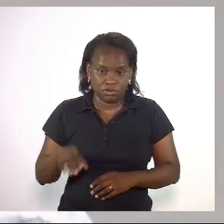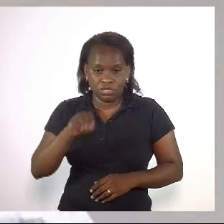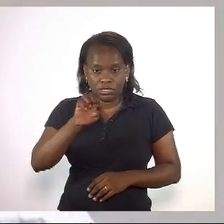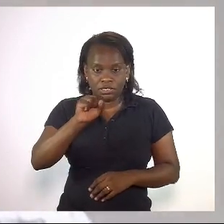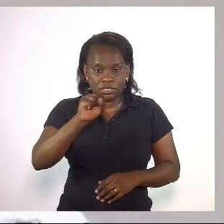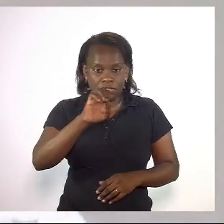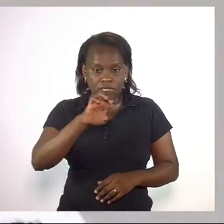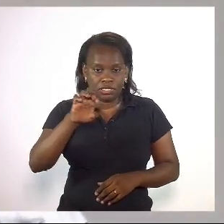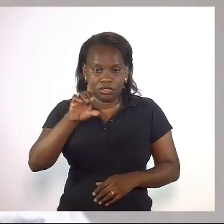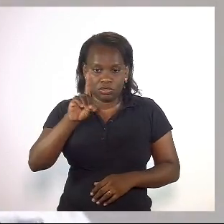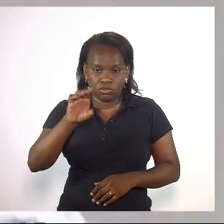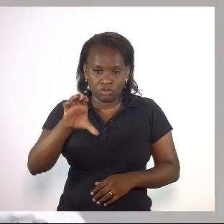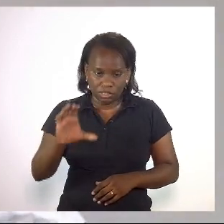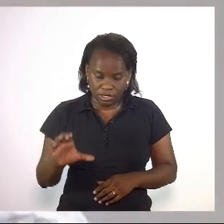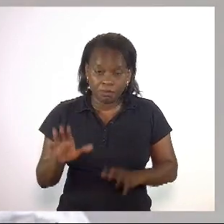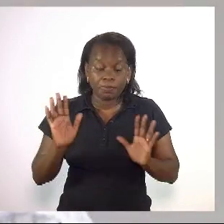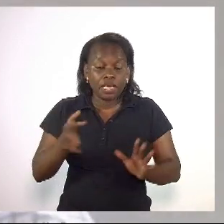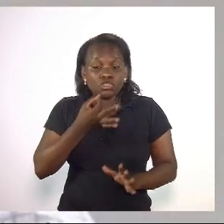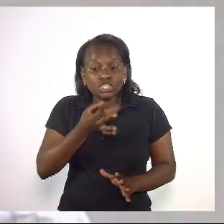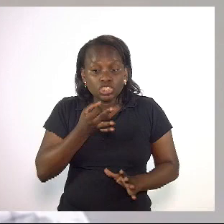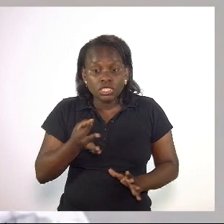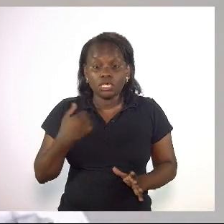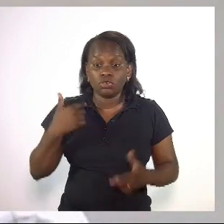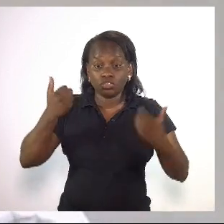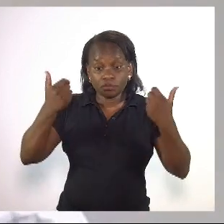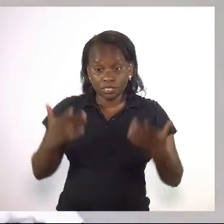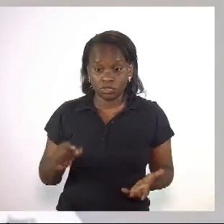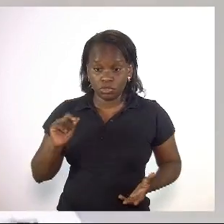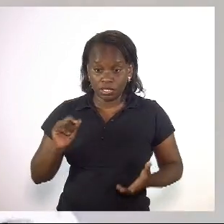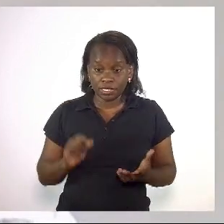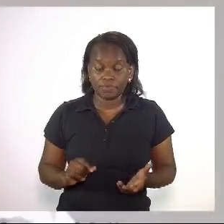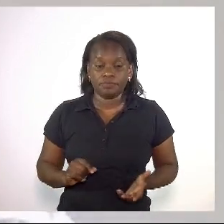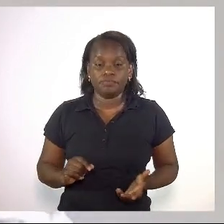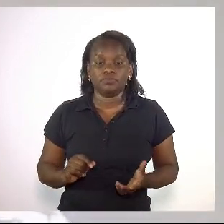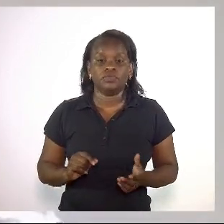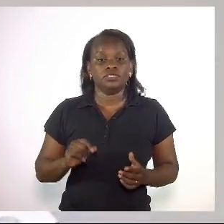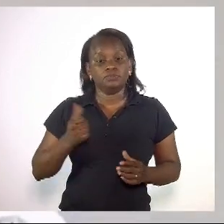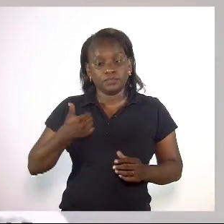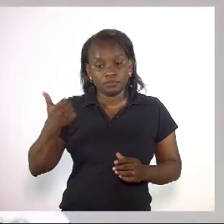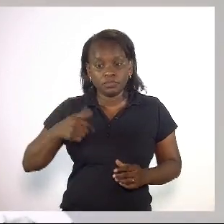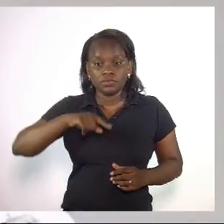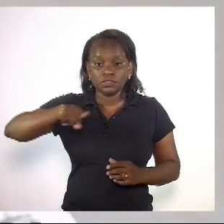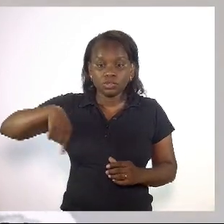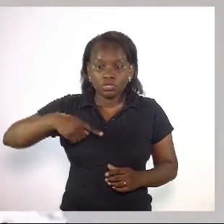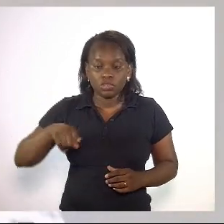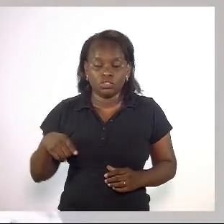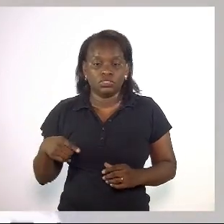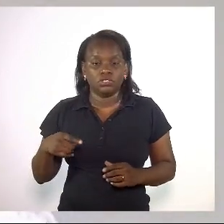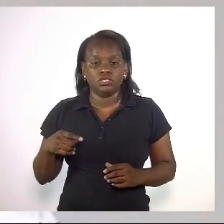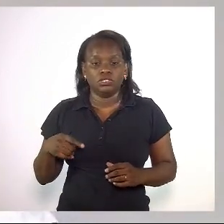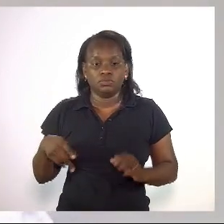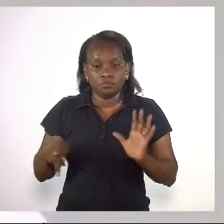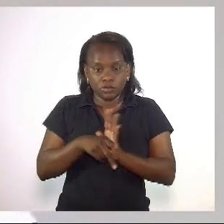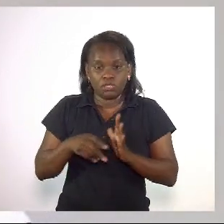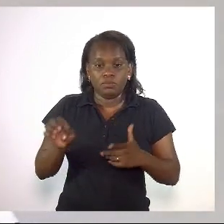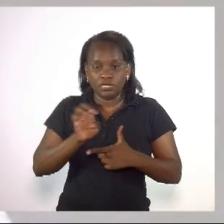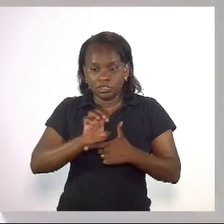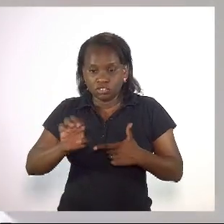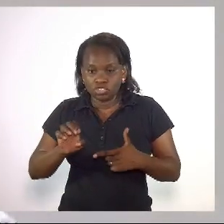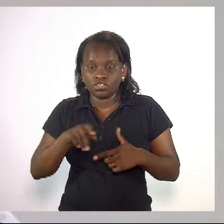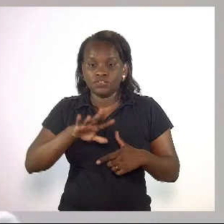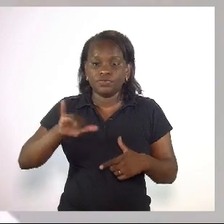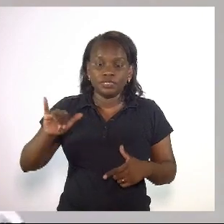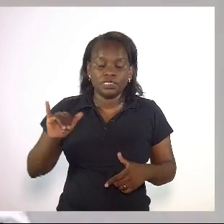Minha sugestão com relação a essa irregularidade é, a princípio, nós, do Poder Executivo,